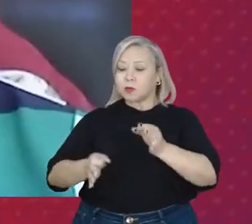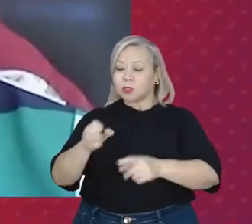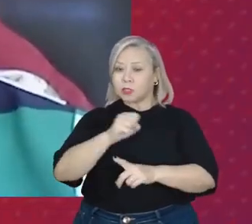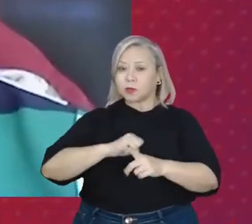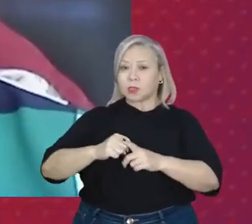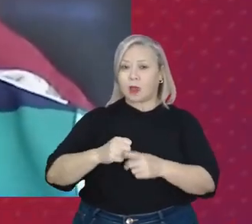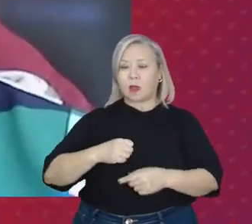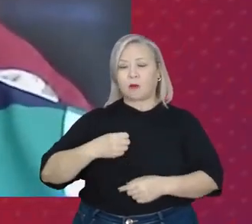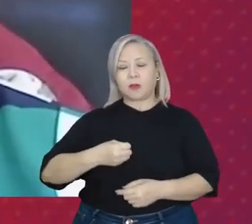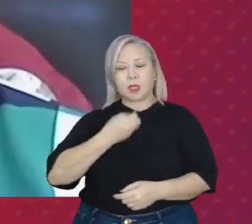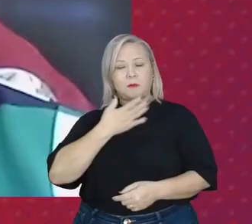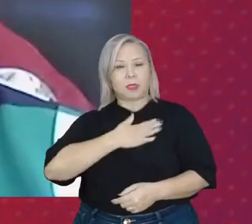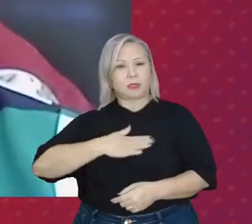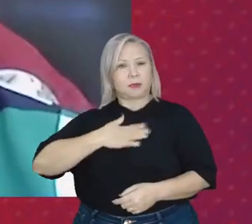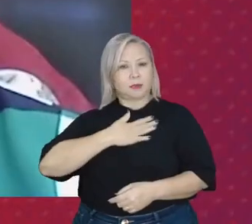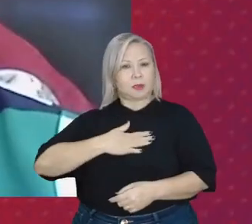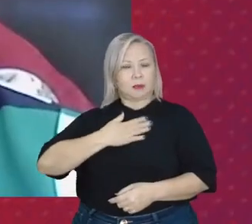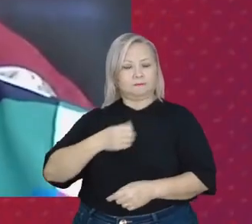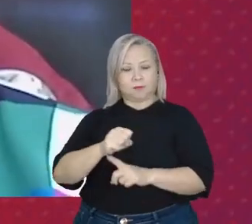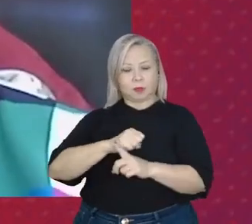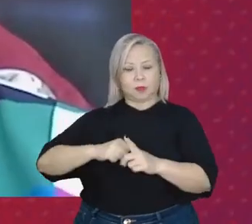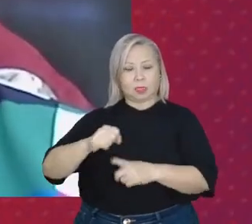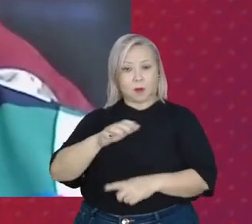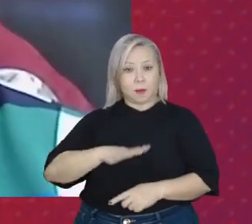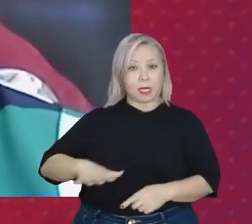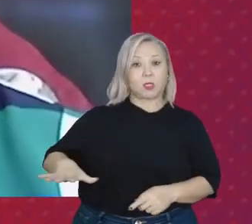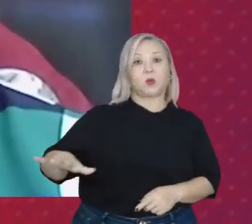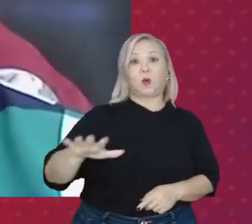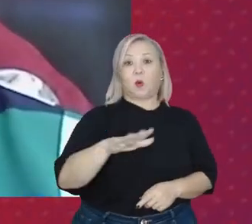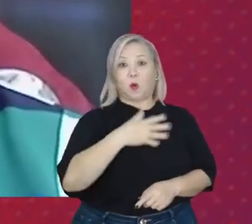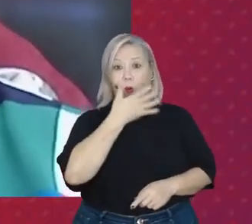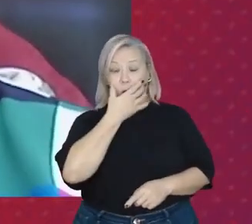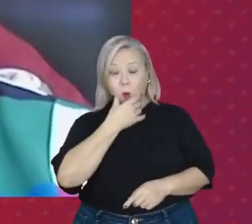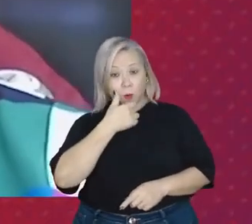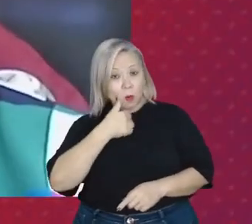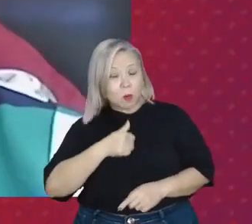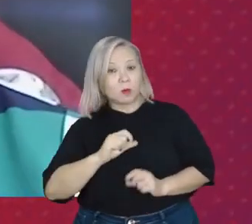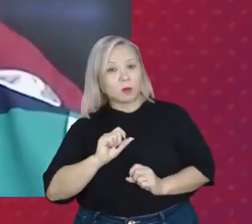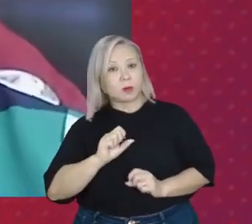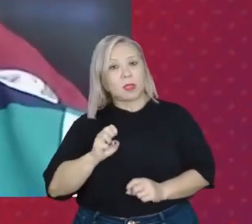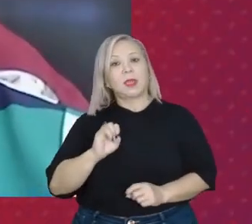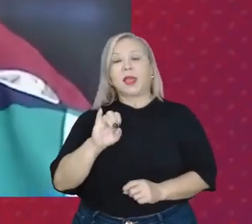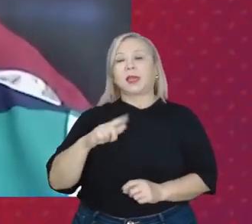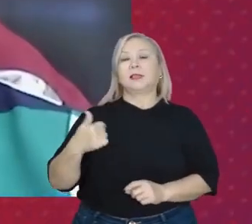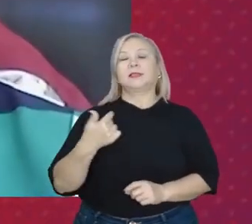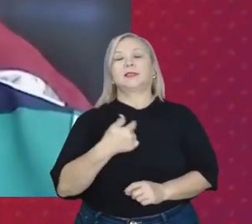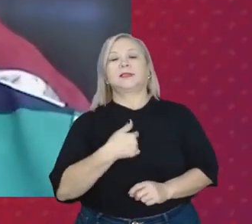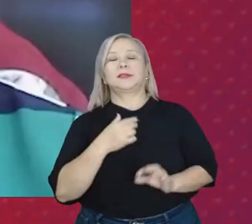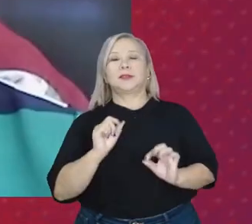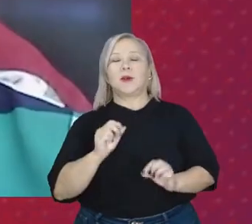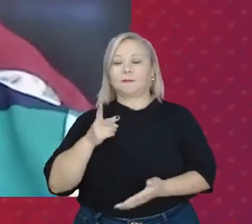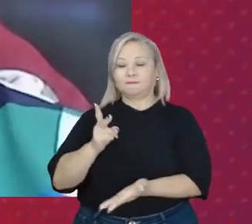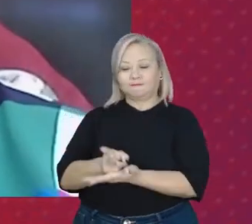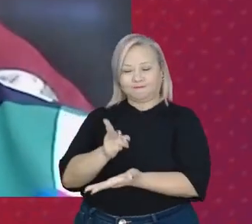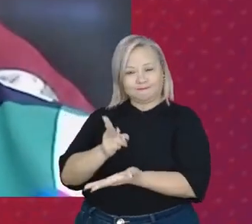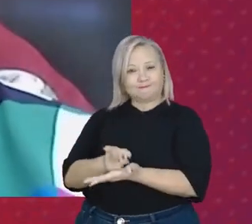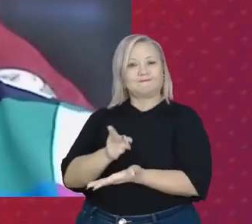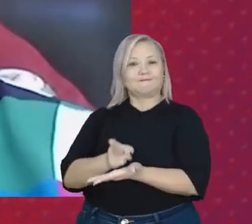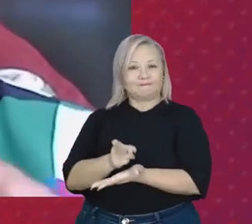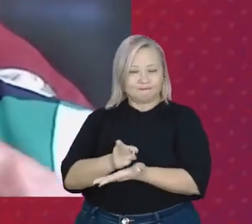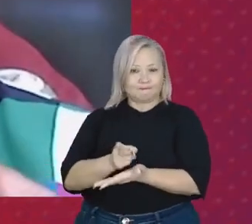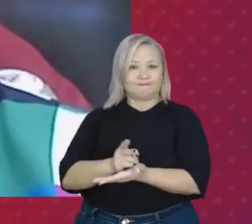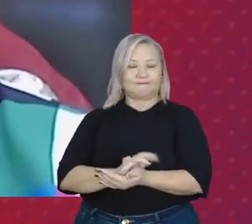bem-estar social para todos e para todas, se nós continuarmos